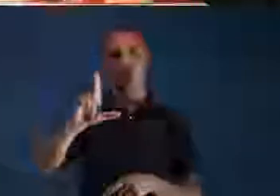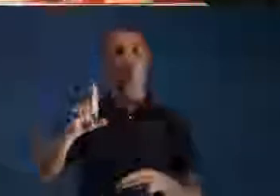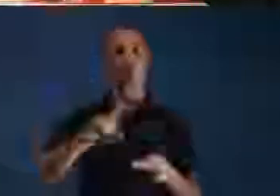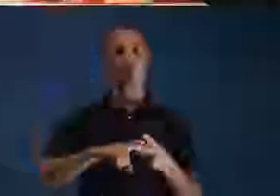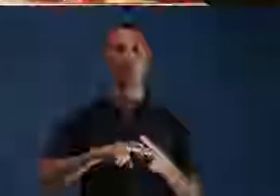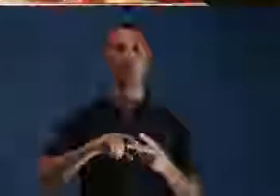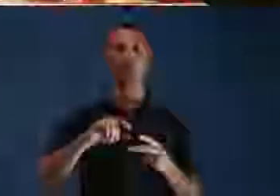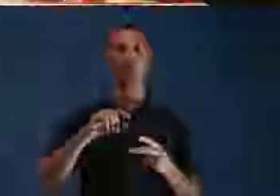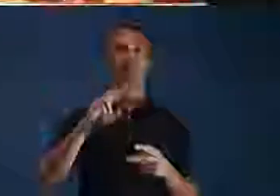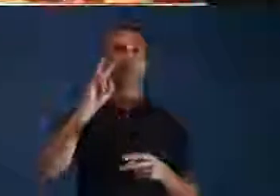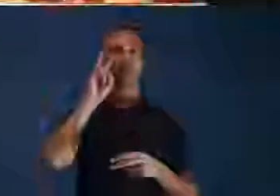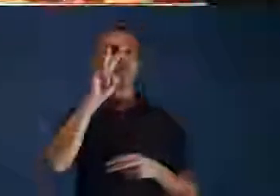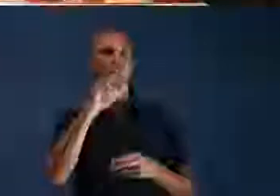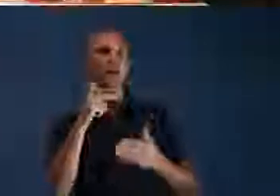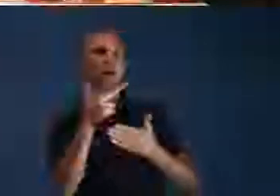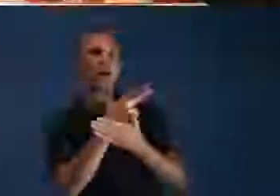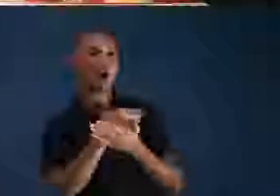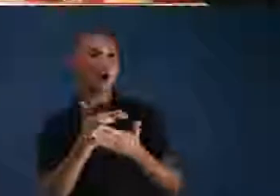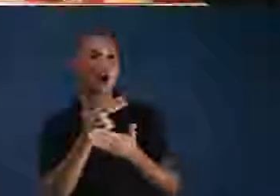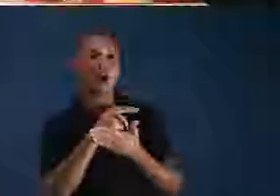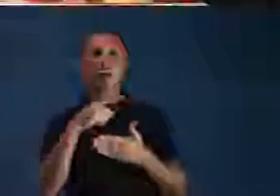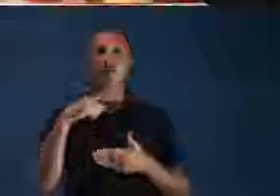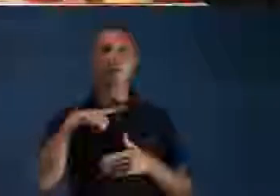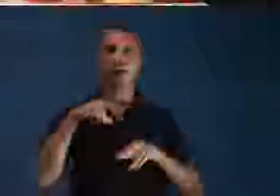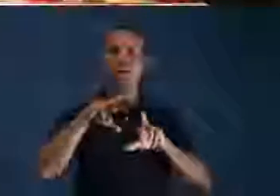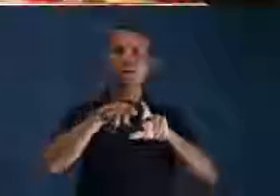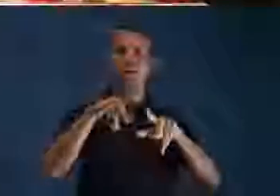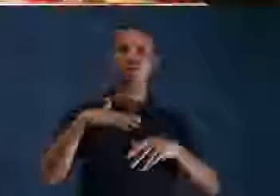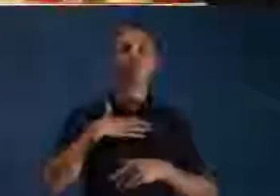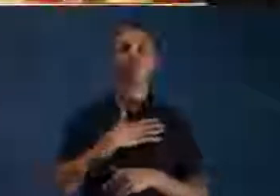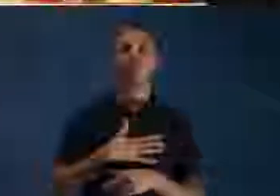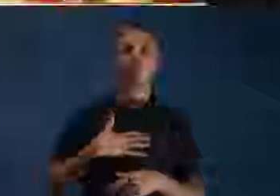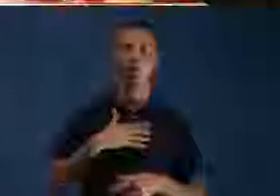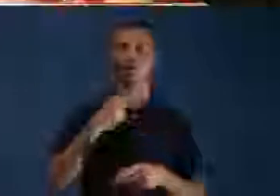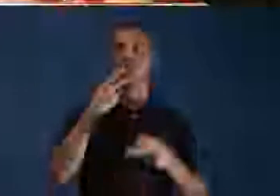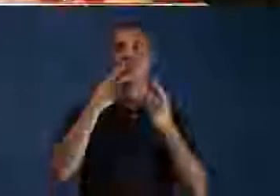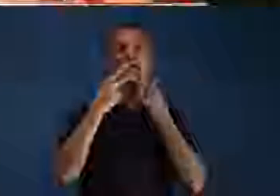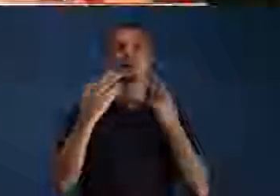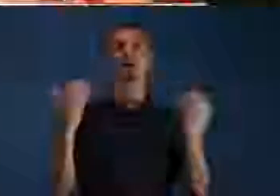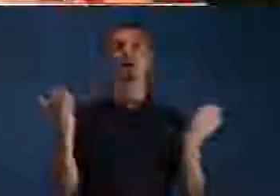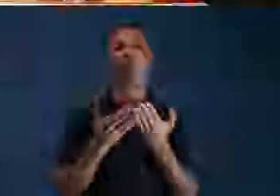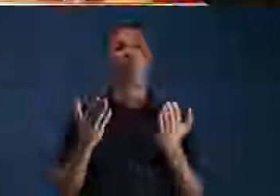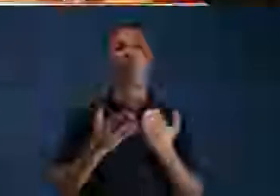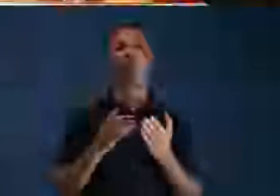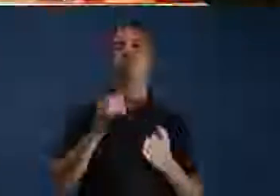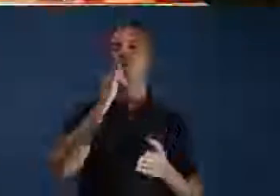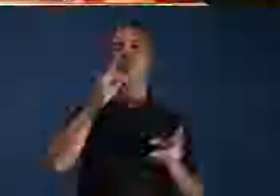que flerta, então, com a arte, é que eu vou falar hoje